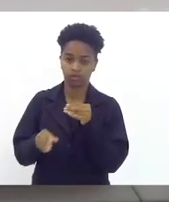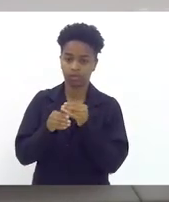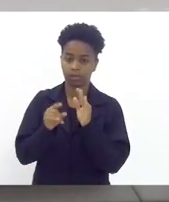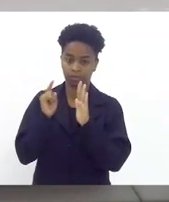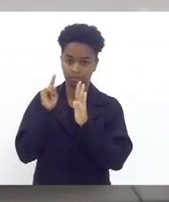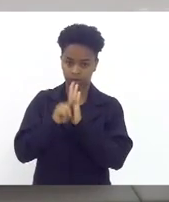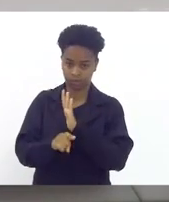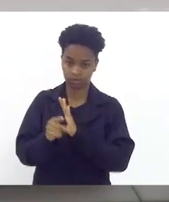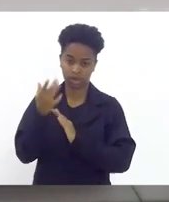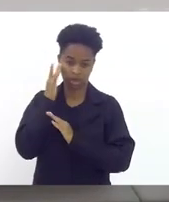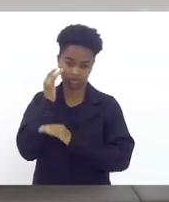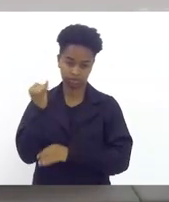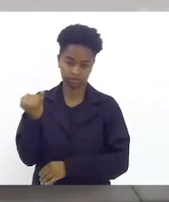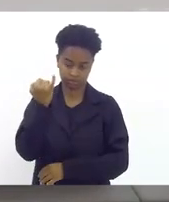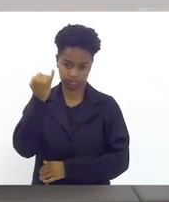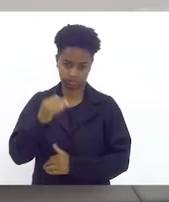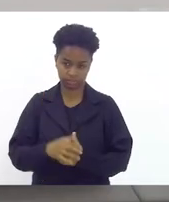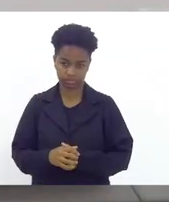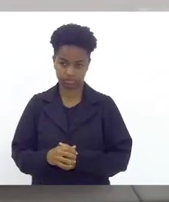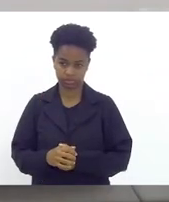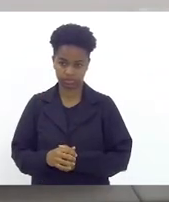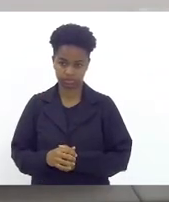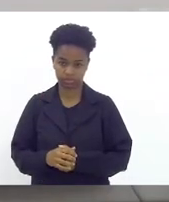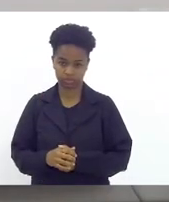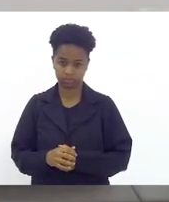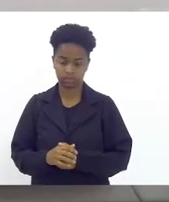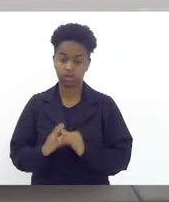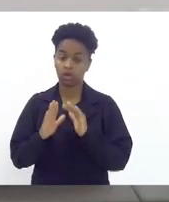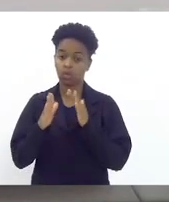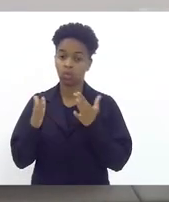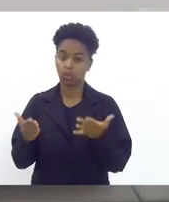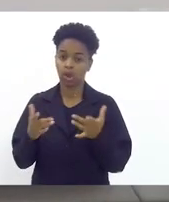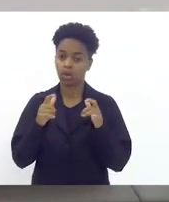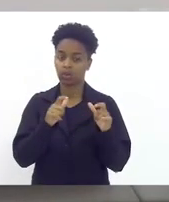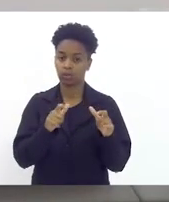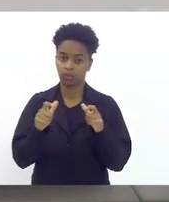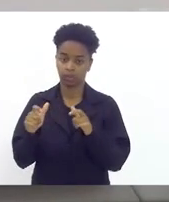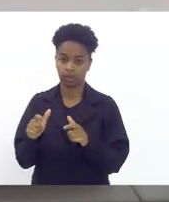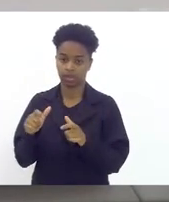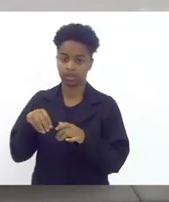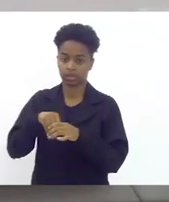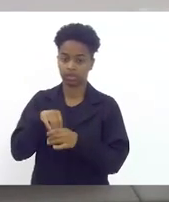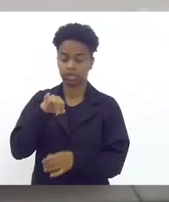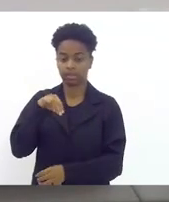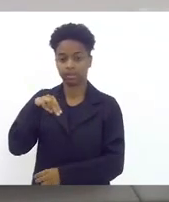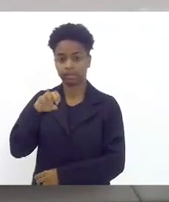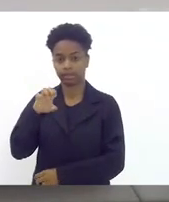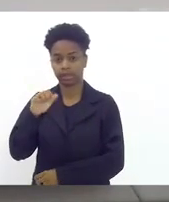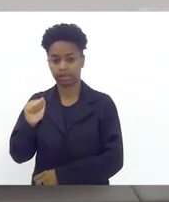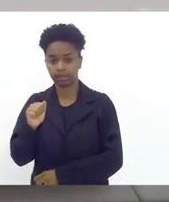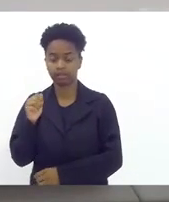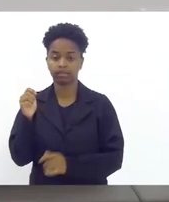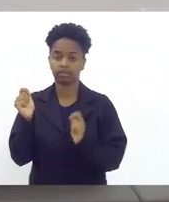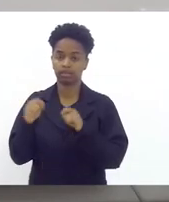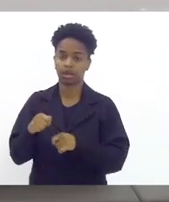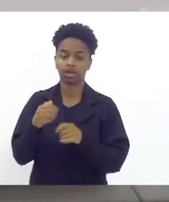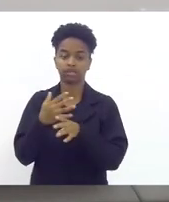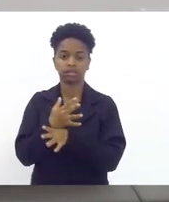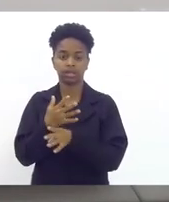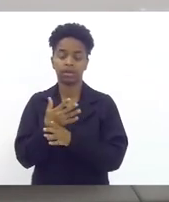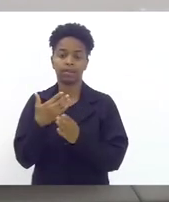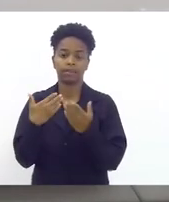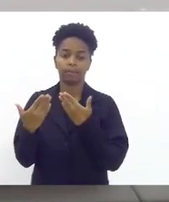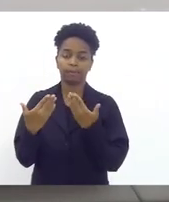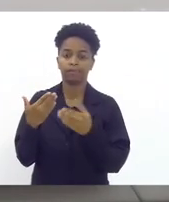considere importante Quais os locais no Enéa de participação dos municípios na discussão do plano